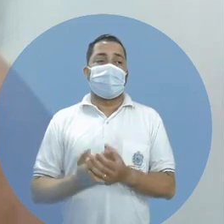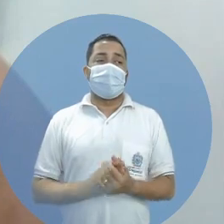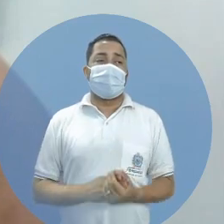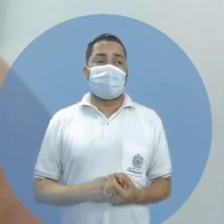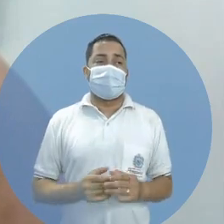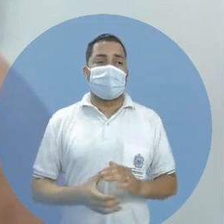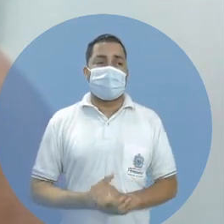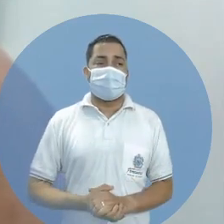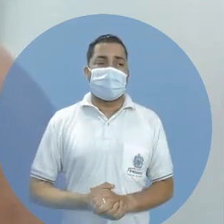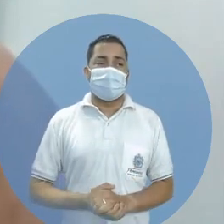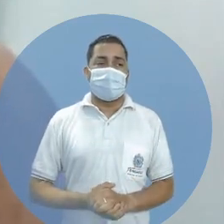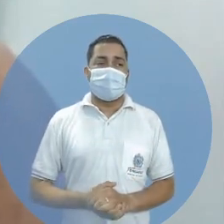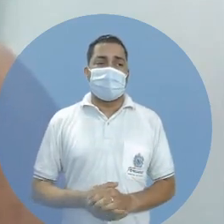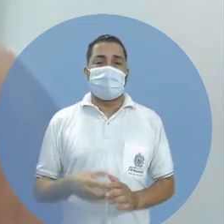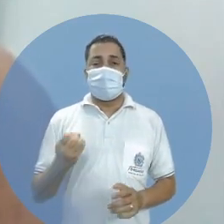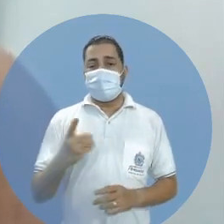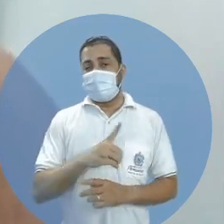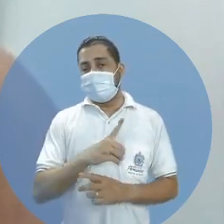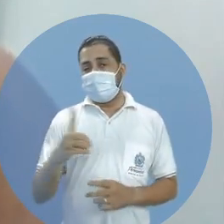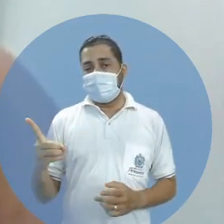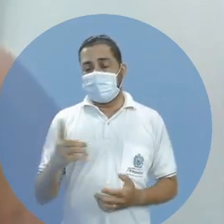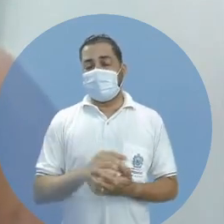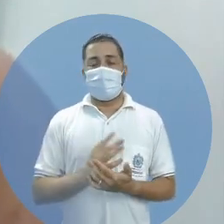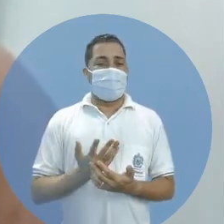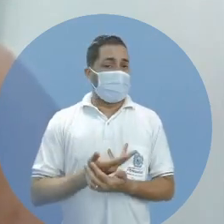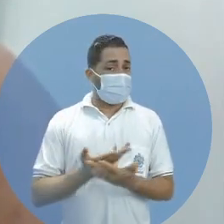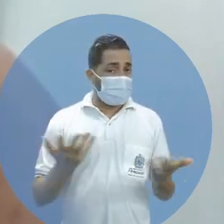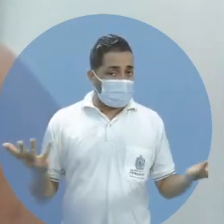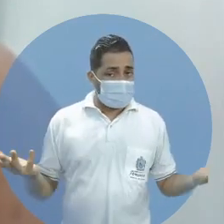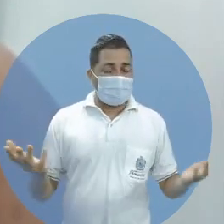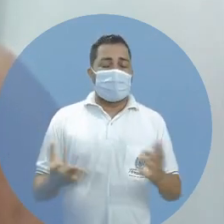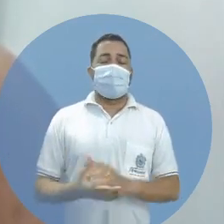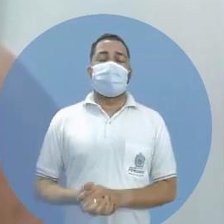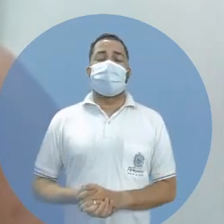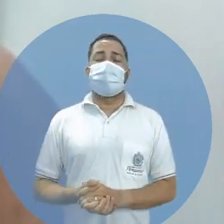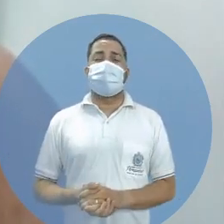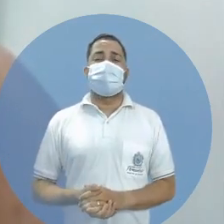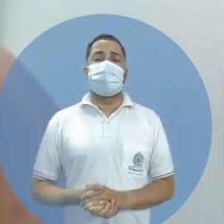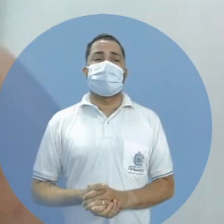Bom dia a todas e todos e todos.